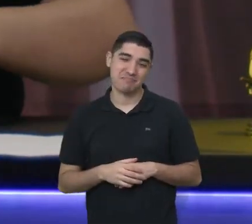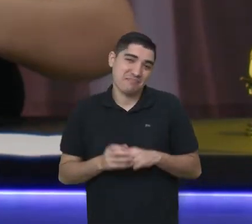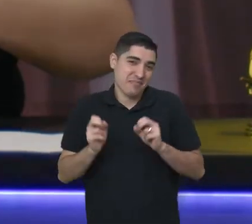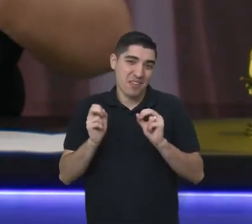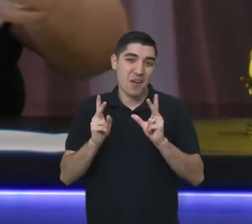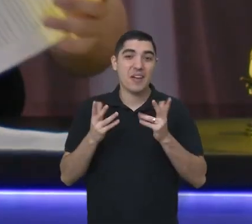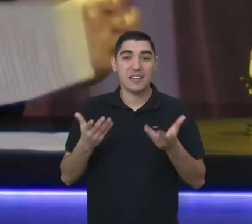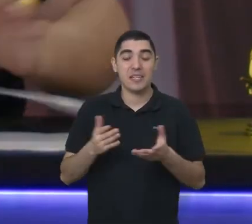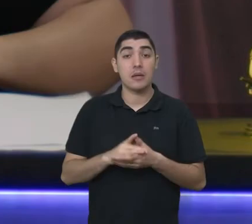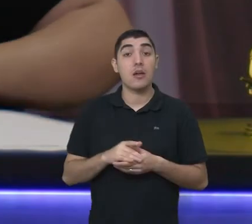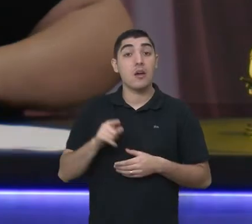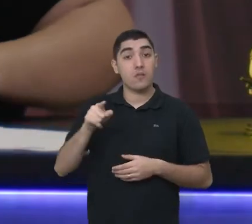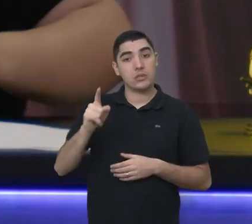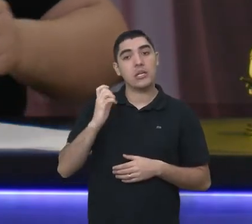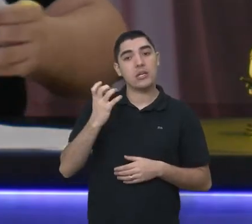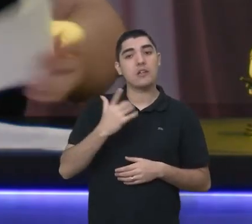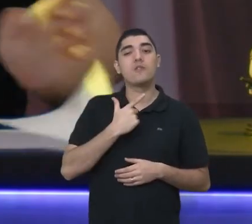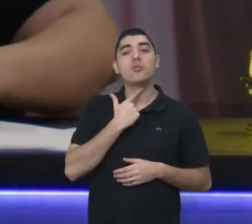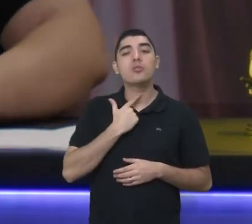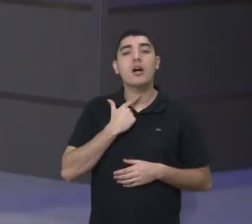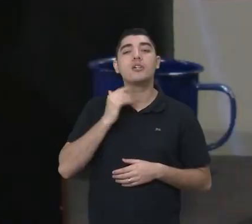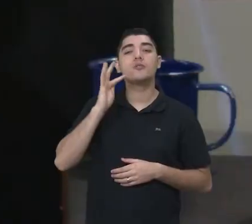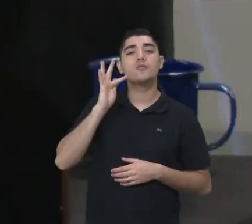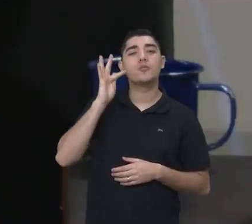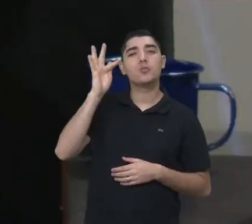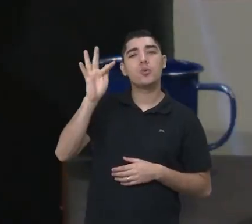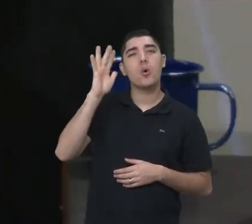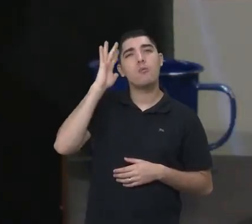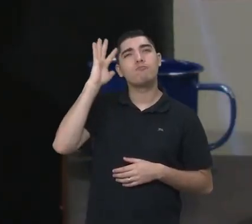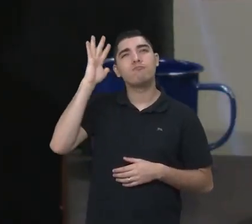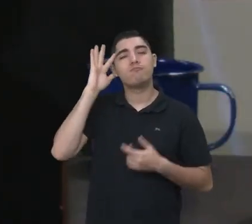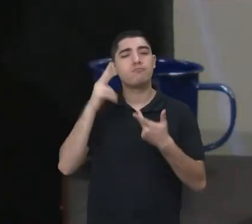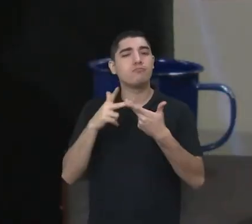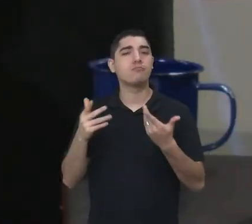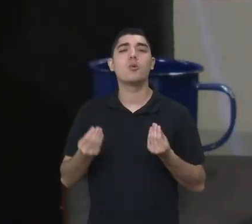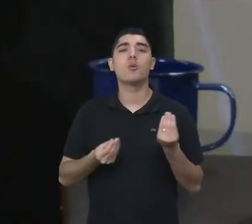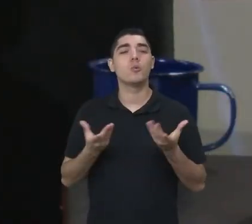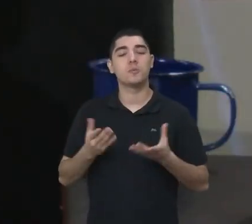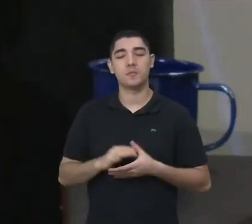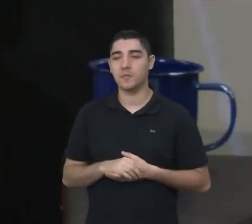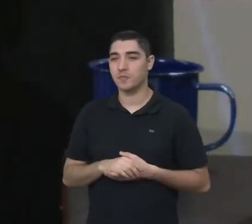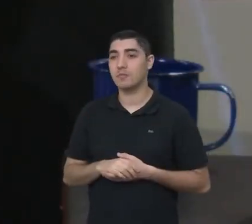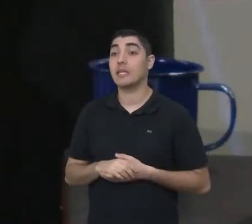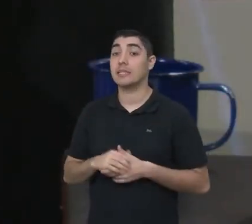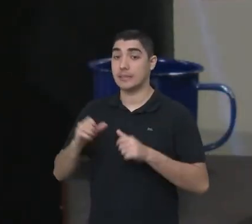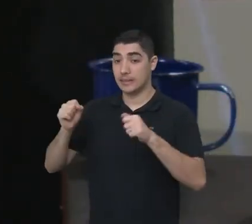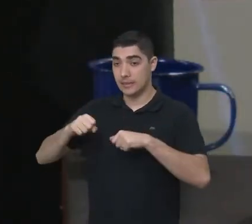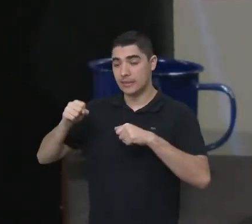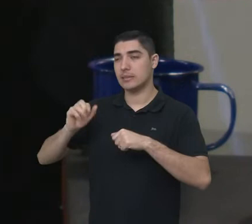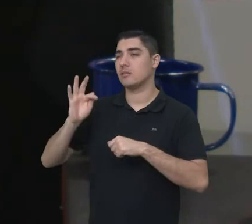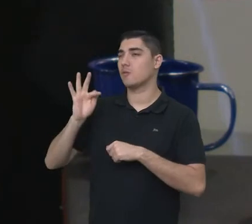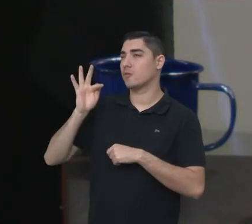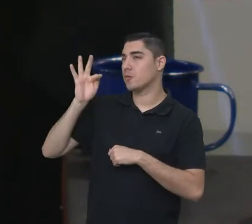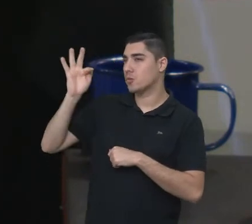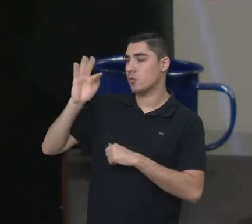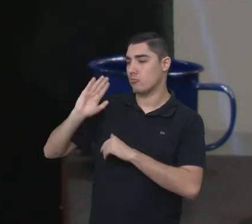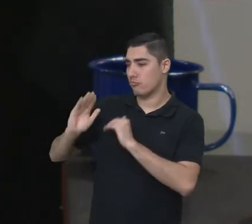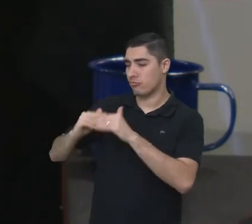Pode crer, então você quer alcançar sonhos mais altos, enfim. Crescer, talvez aprender novas